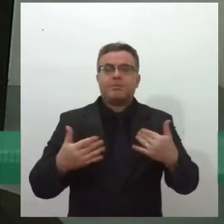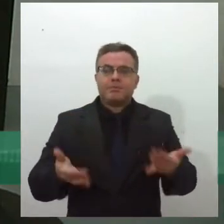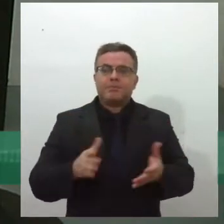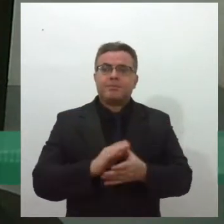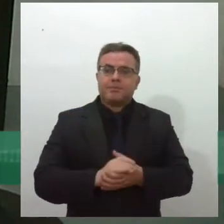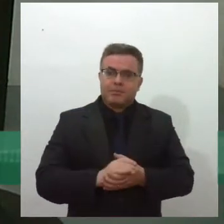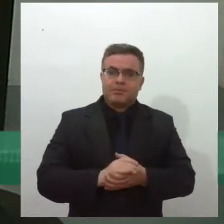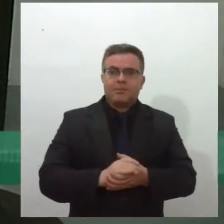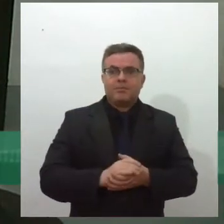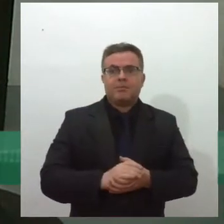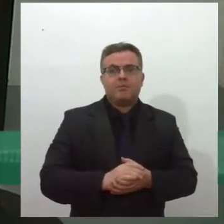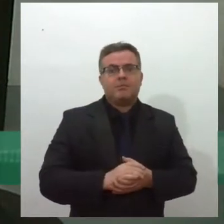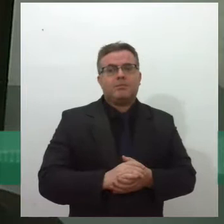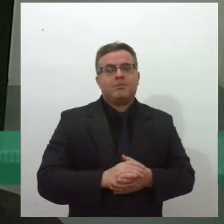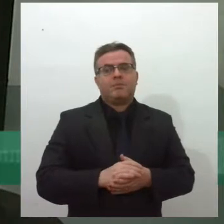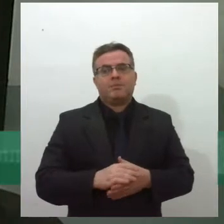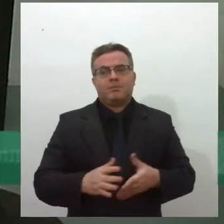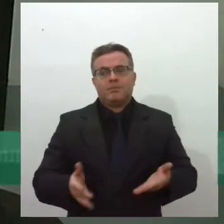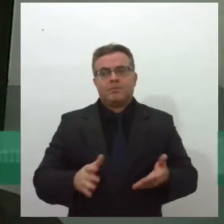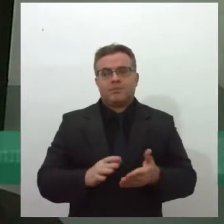deixa eu só conferir aqui qual é o artigo.